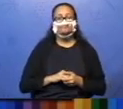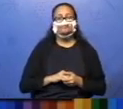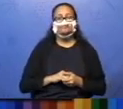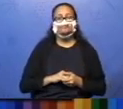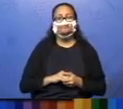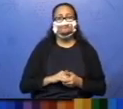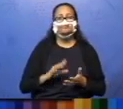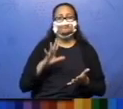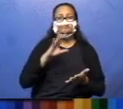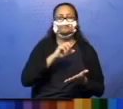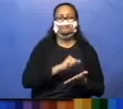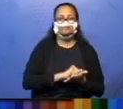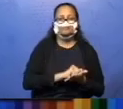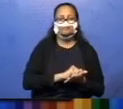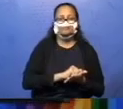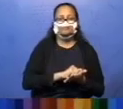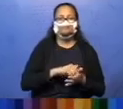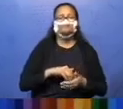Registrado?